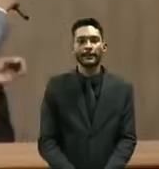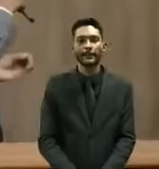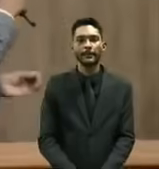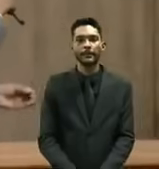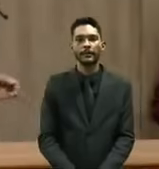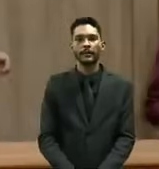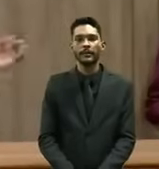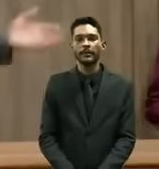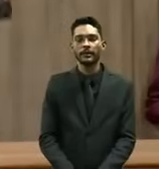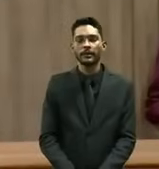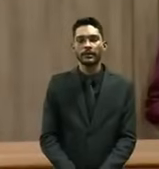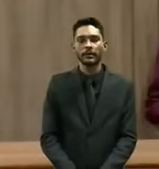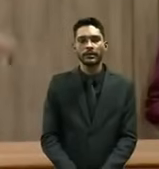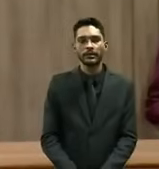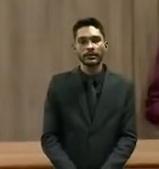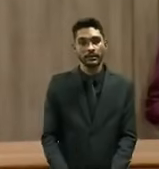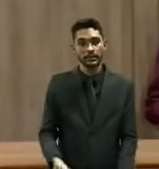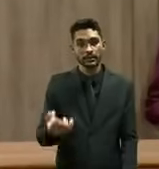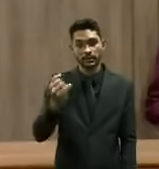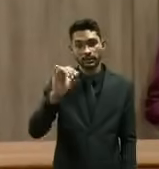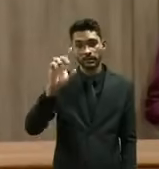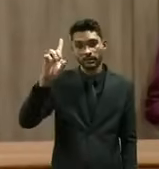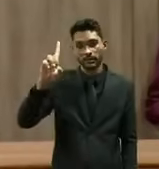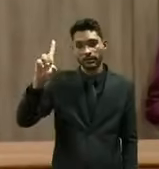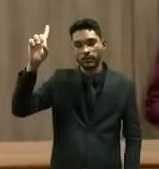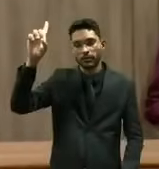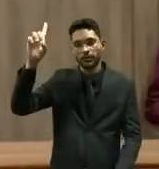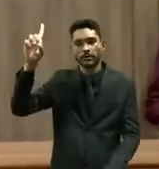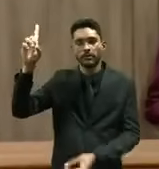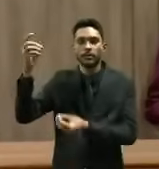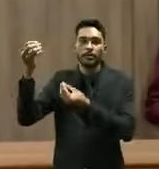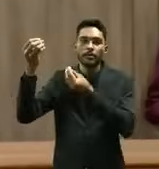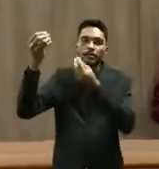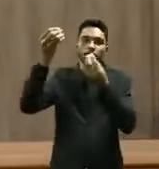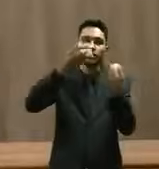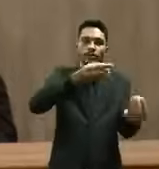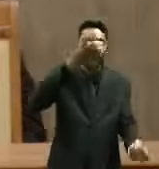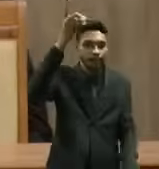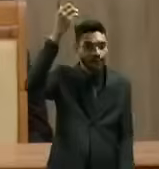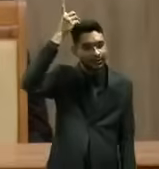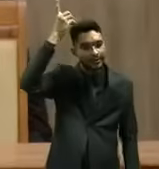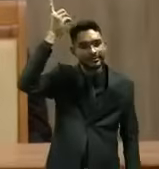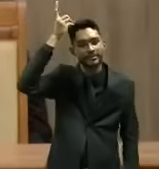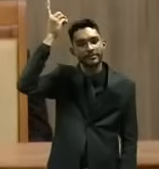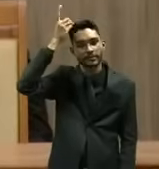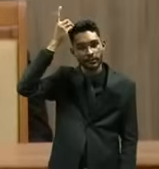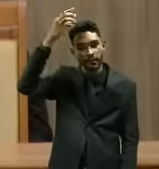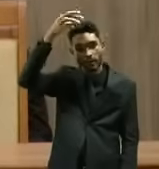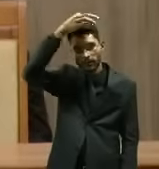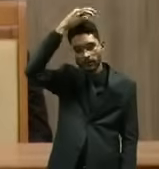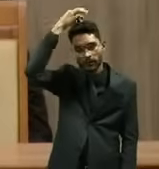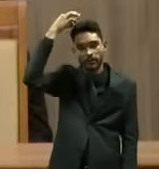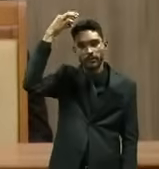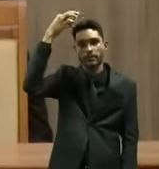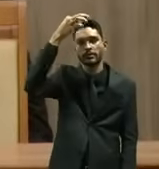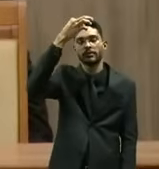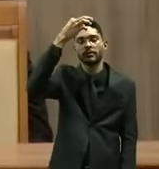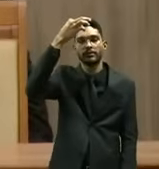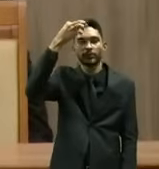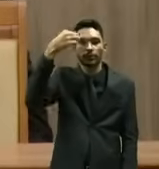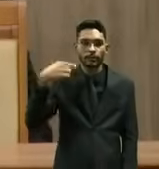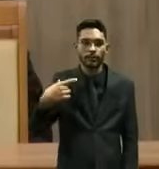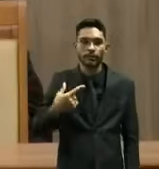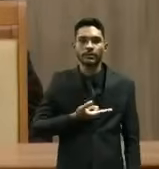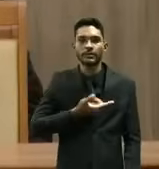deu o mesmo Dom que é o Espírito Santo que ele deu a nós quando havemos crido no Senhor